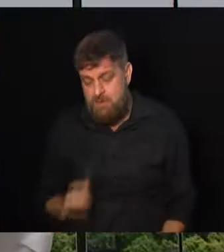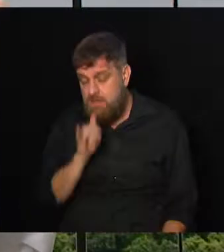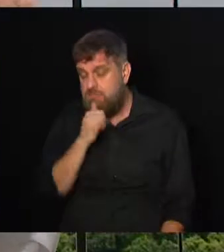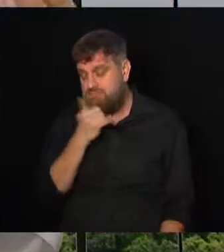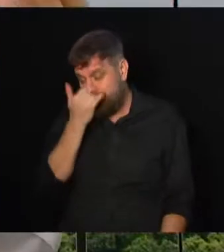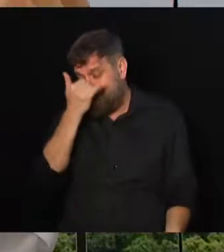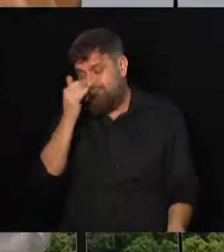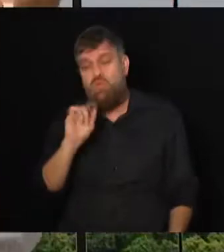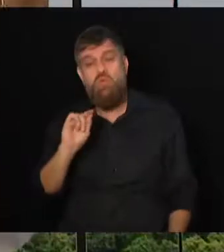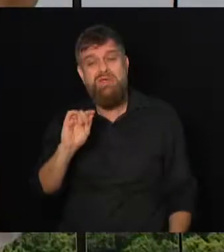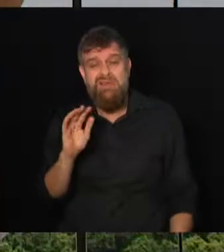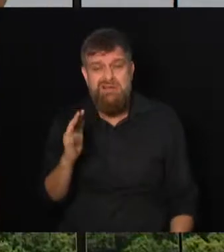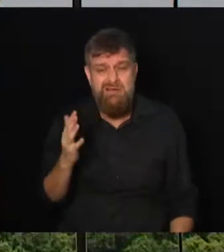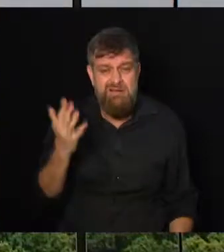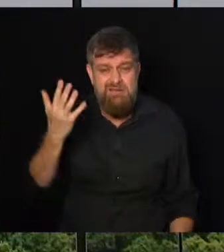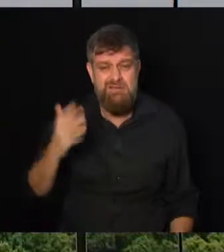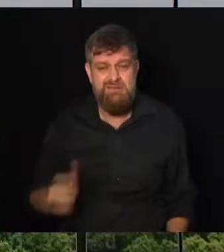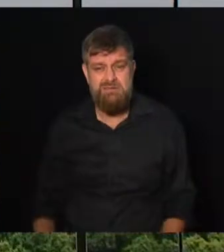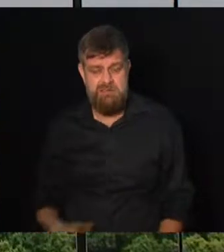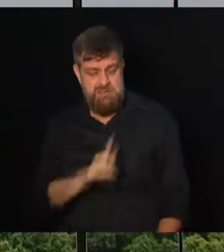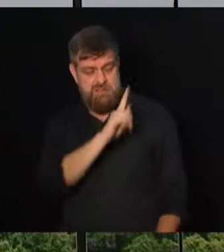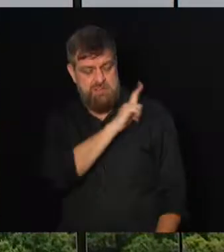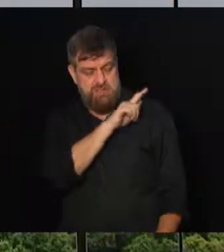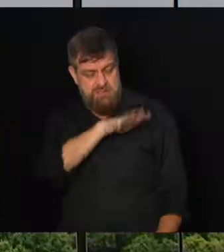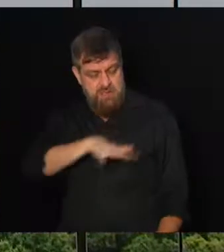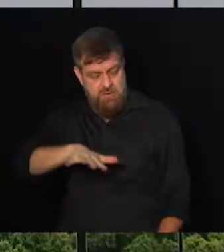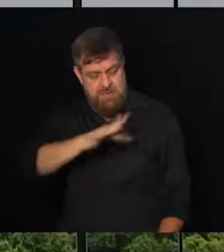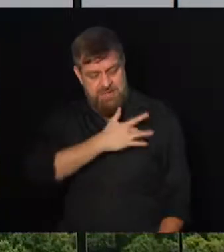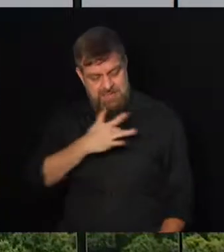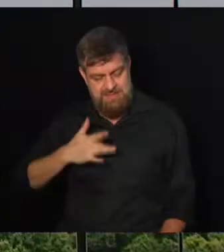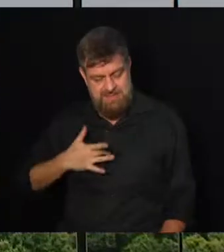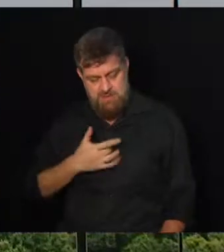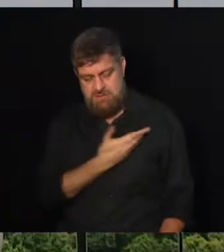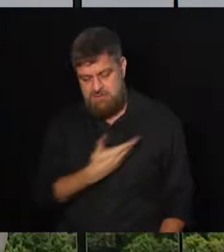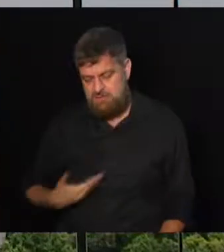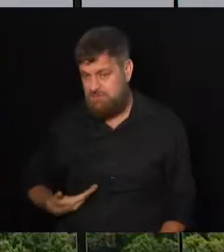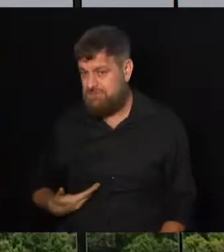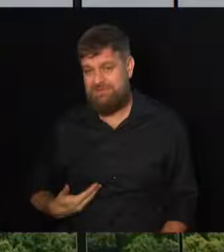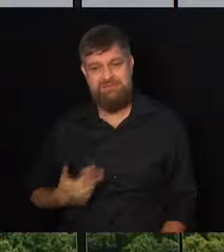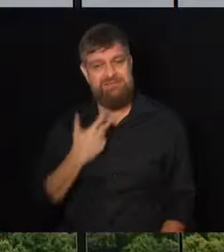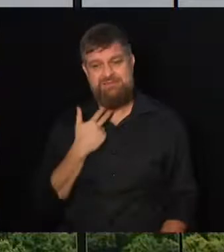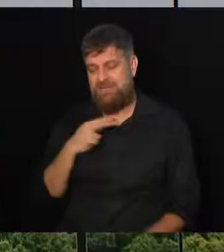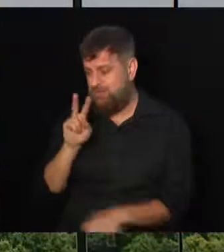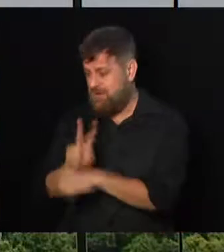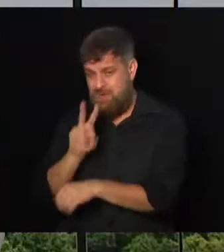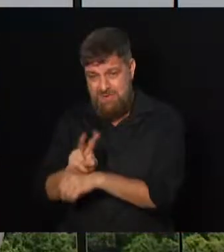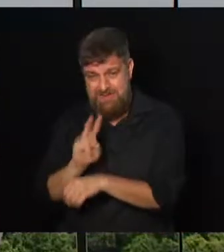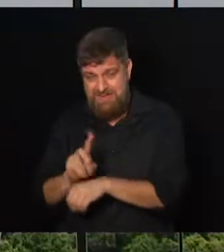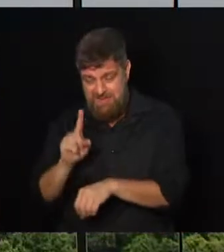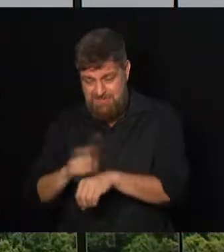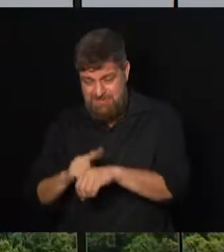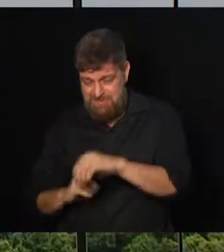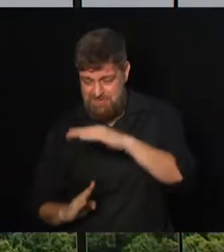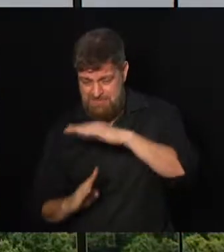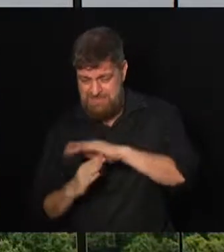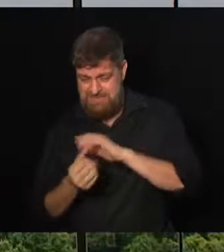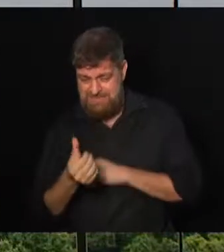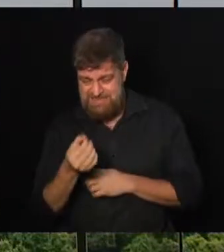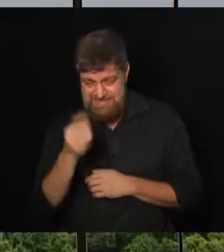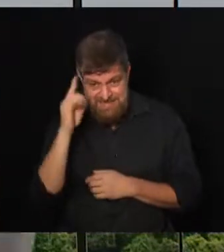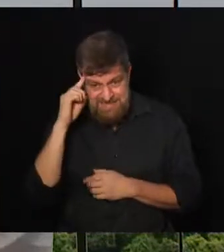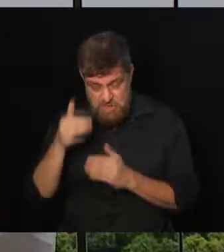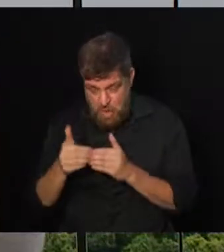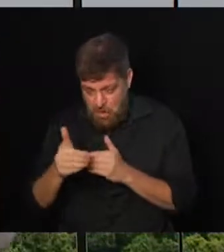infelizmente, a gestão pública ela não consegue dar essa demanda desses 60 dias. O paciente ele começa a fazer